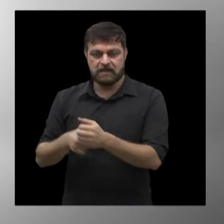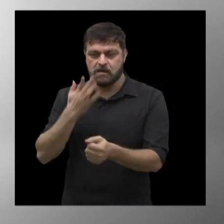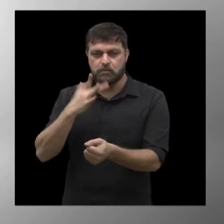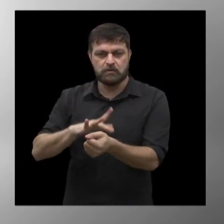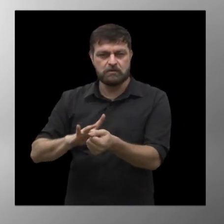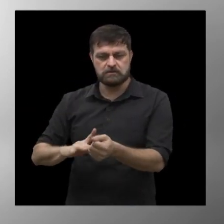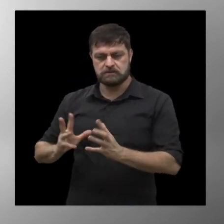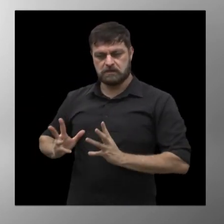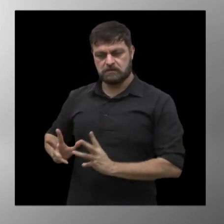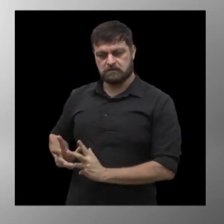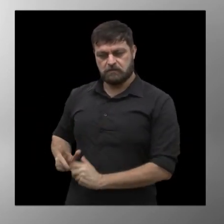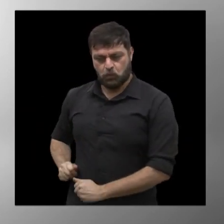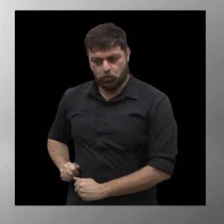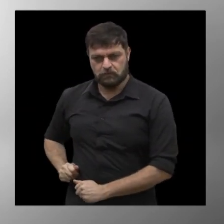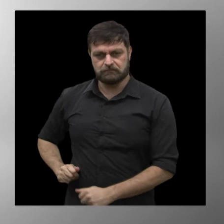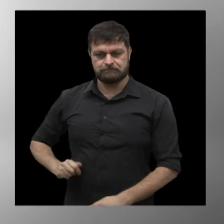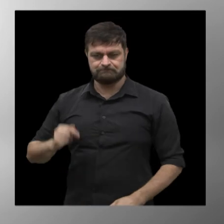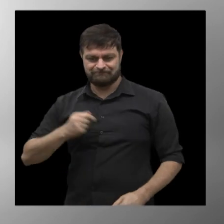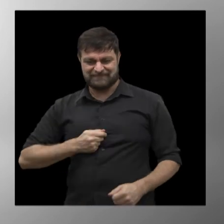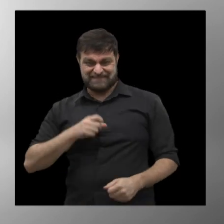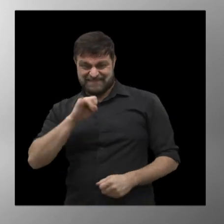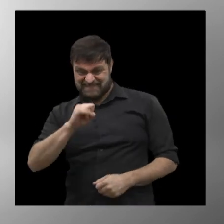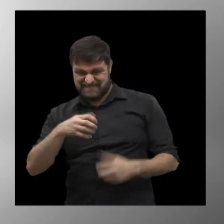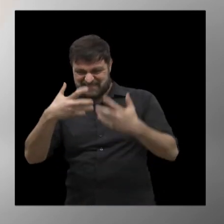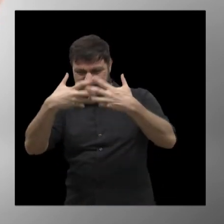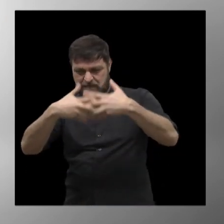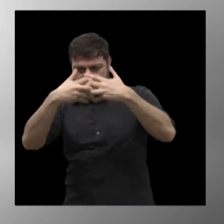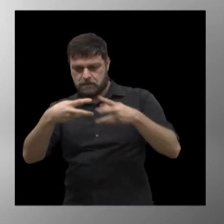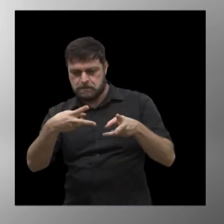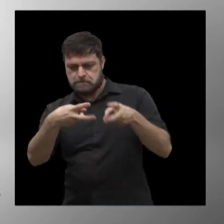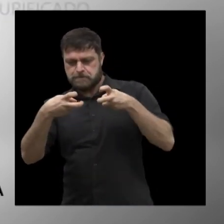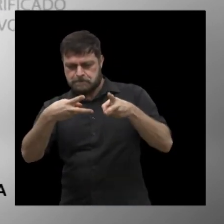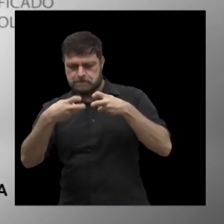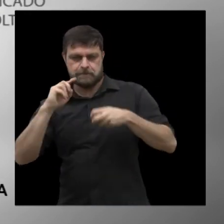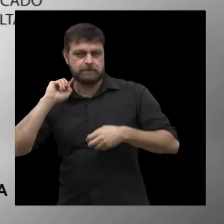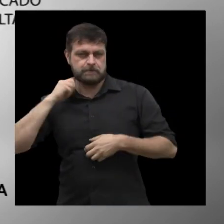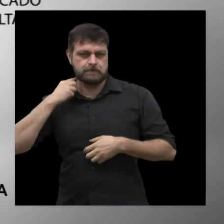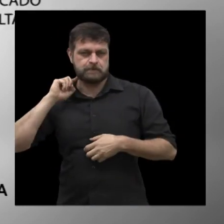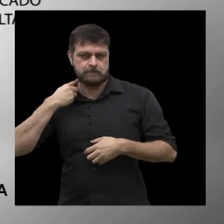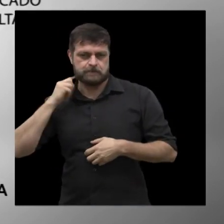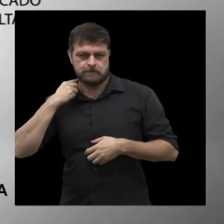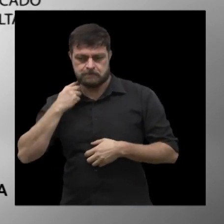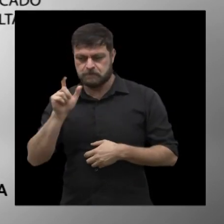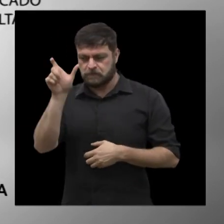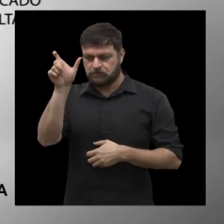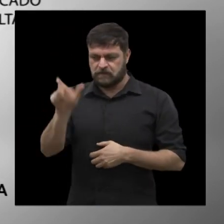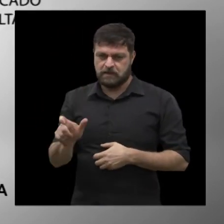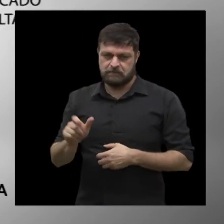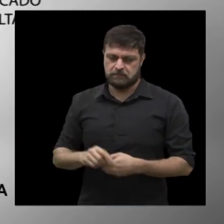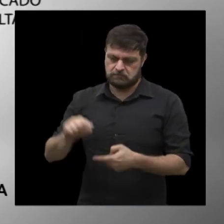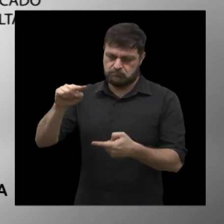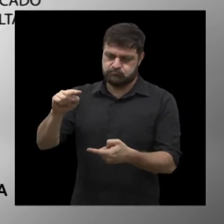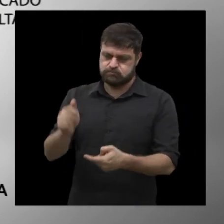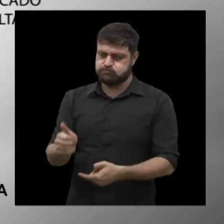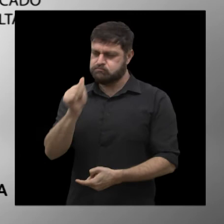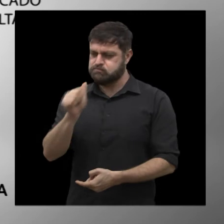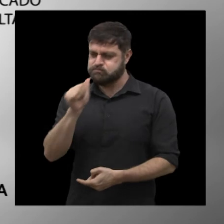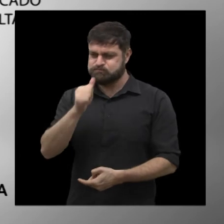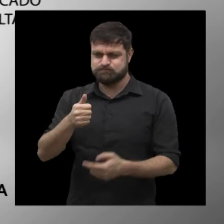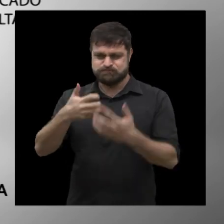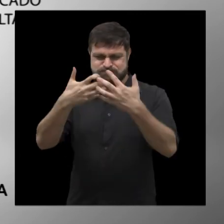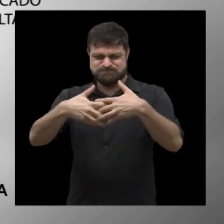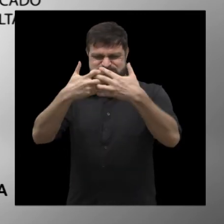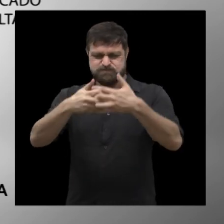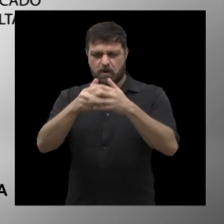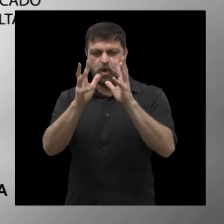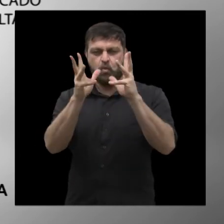uma toxina ali em 2 litros, uma porcentagem, uma pessoa que toma 2 litros é um pouquinho. Agora, o outro que toma 120 é